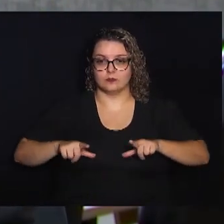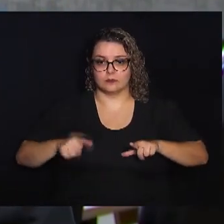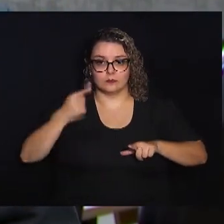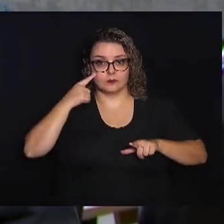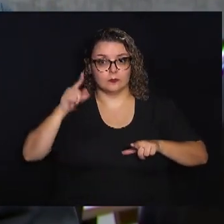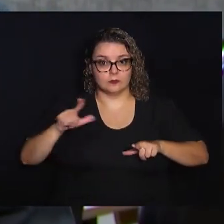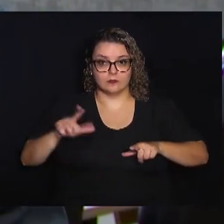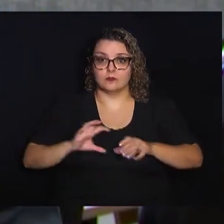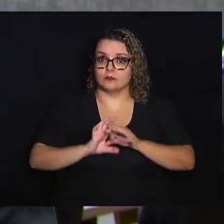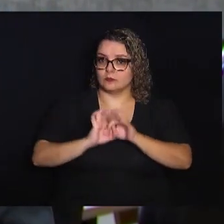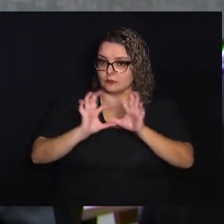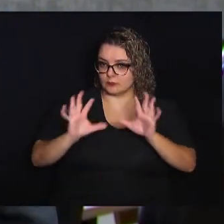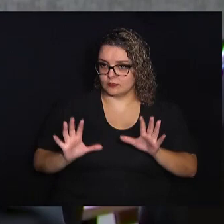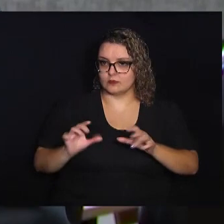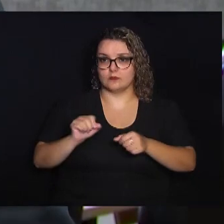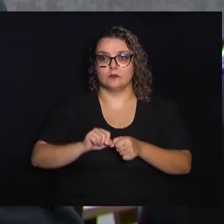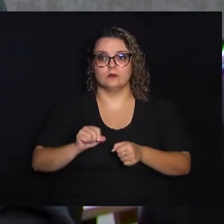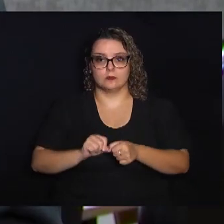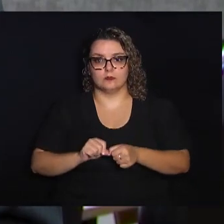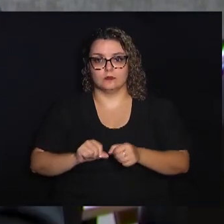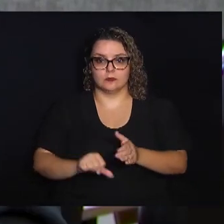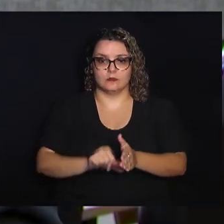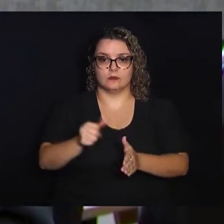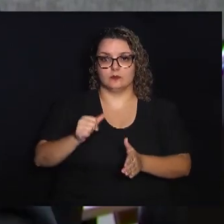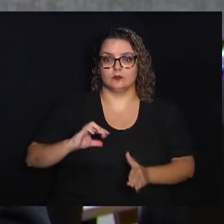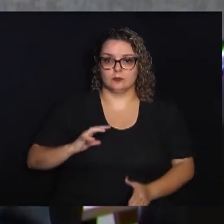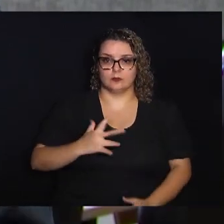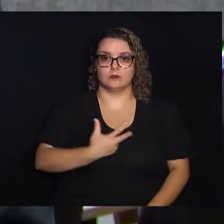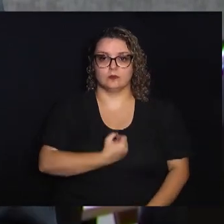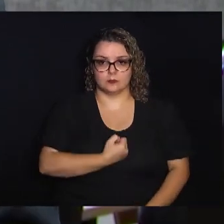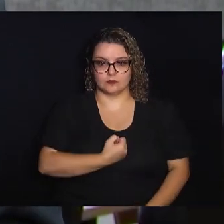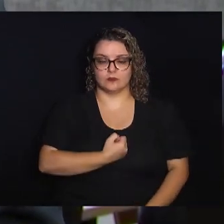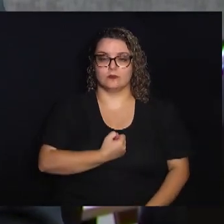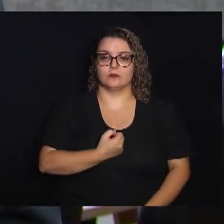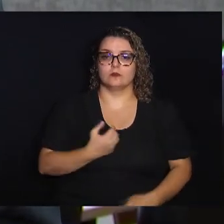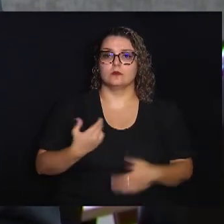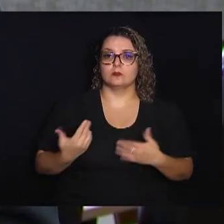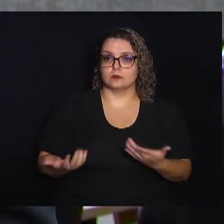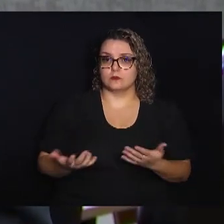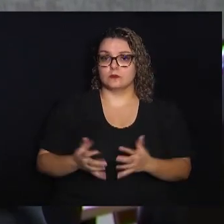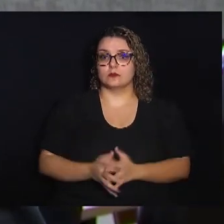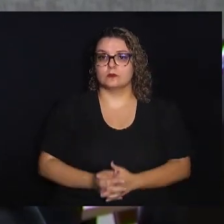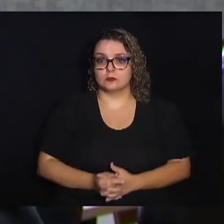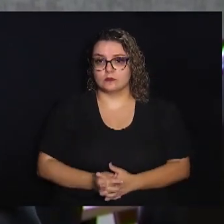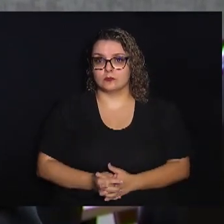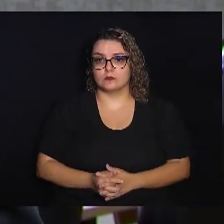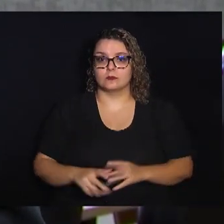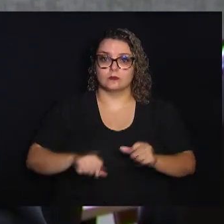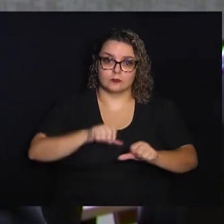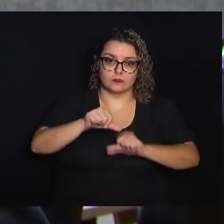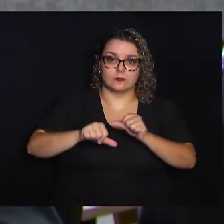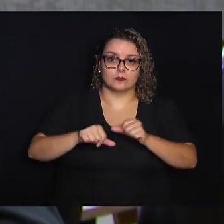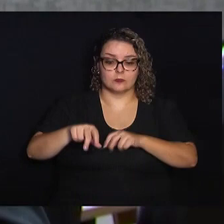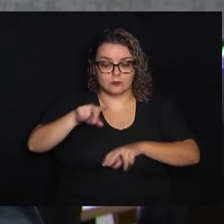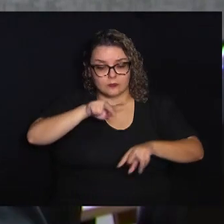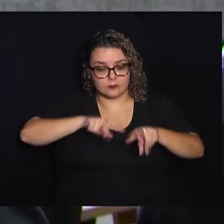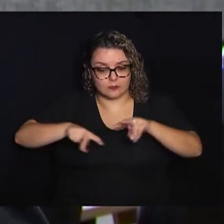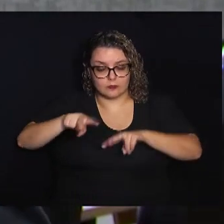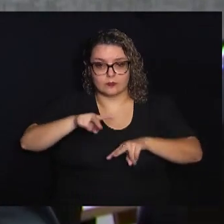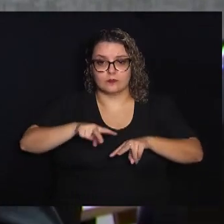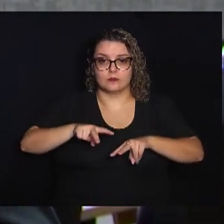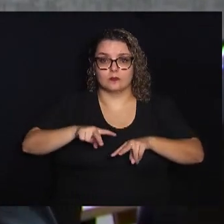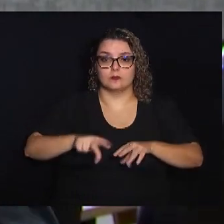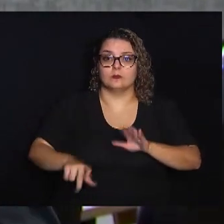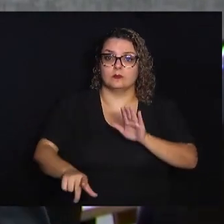você já está apto a realizar aqueles primeiros socorros. Então, é uma alteração que visa que essa